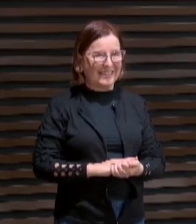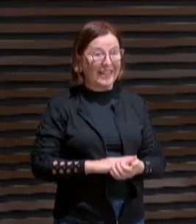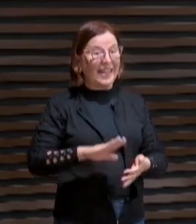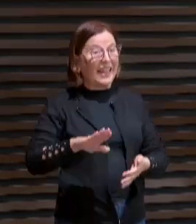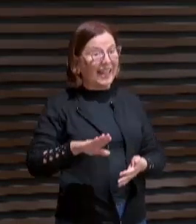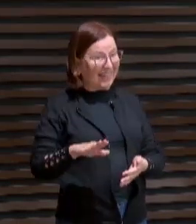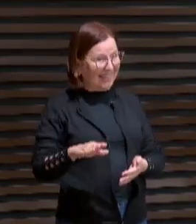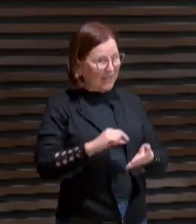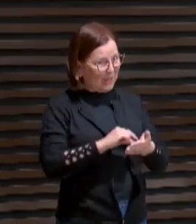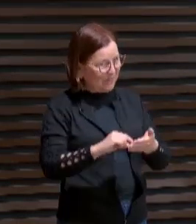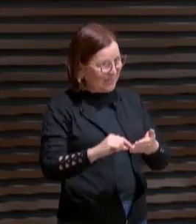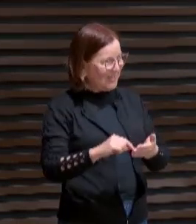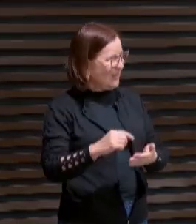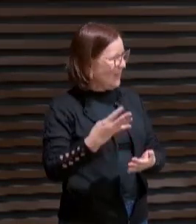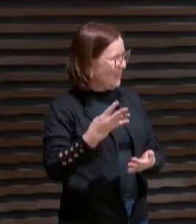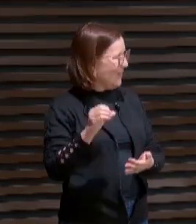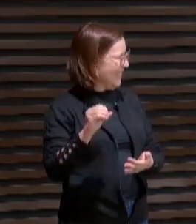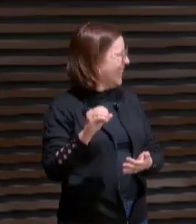Então, volta para o 40.